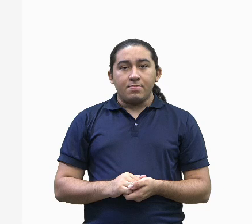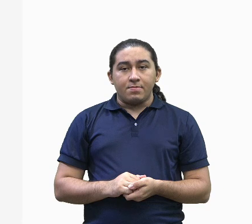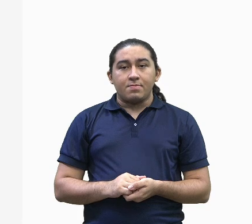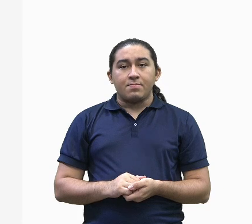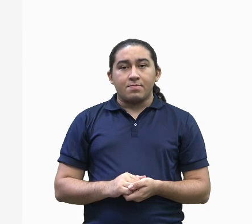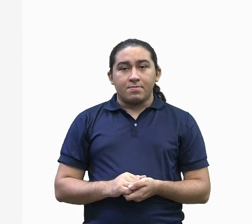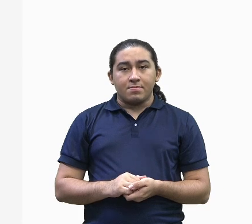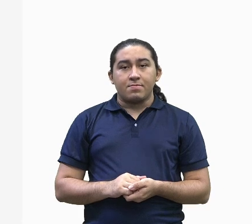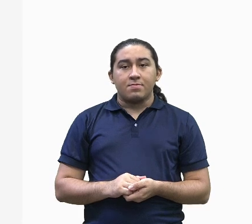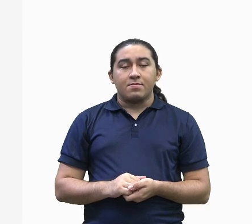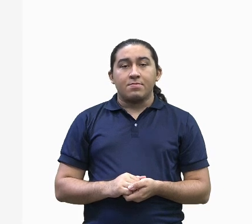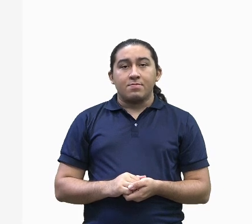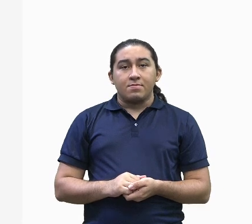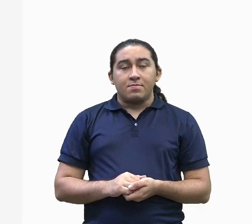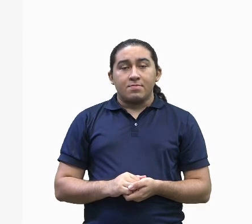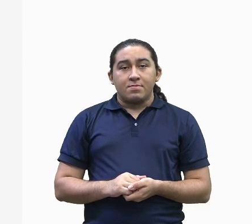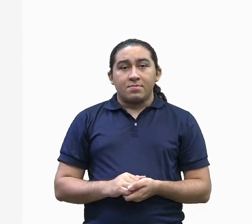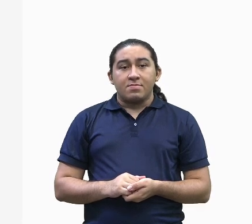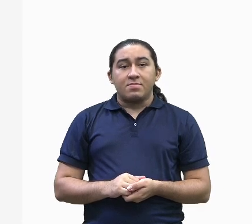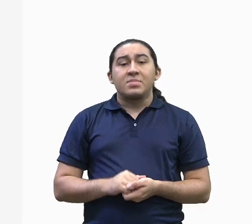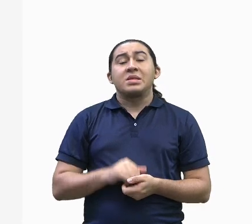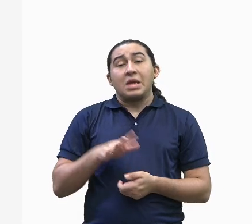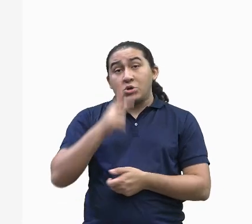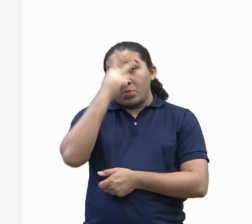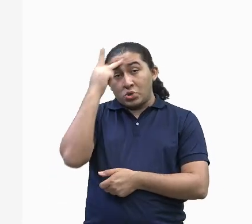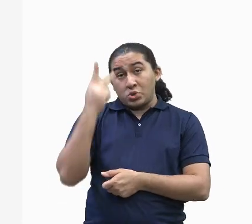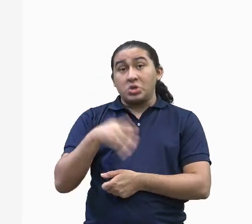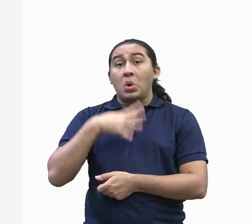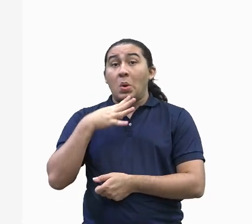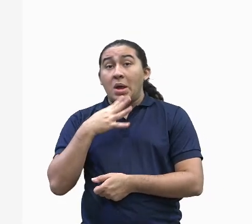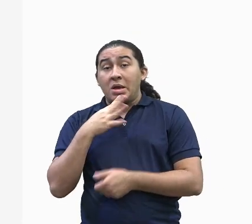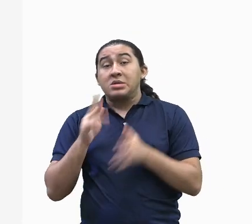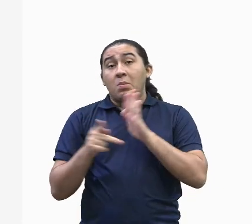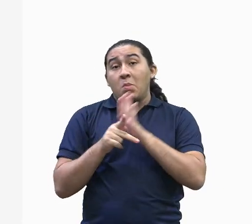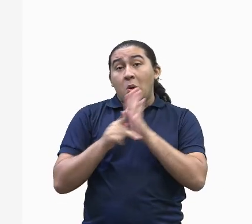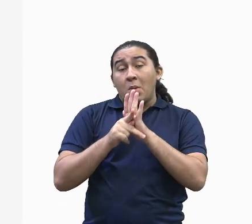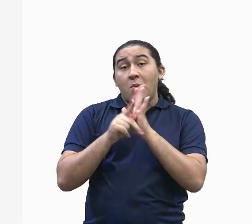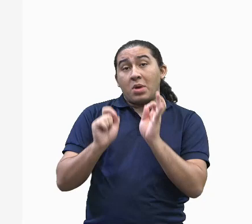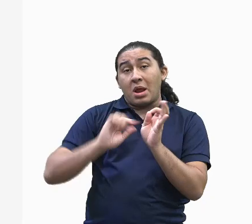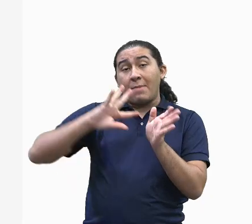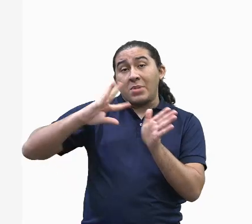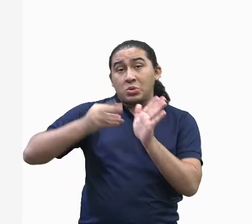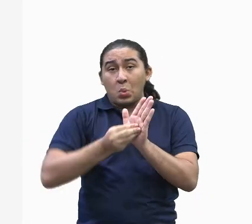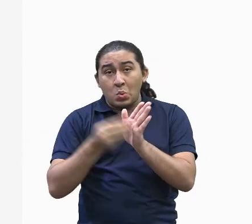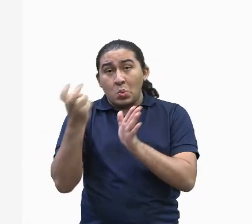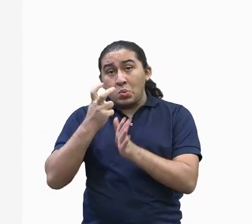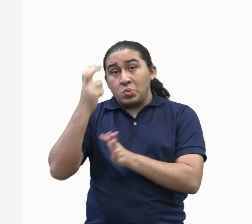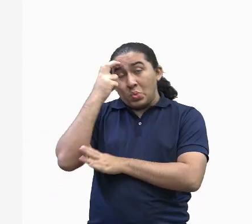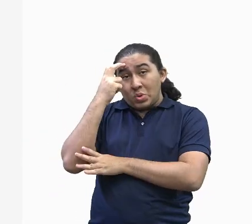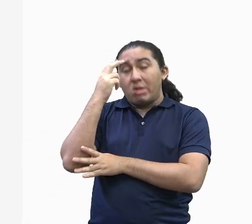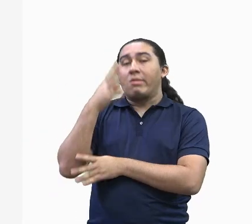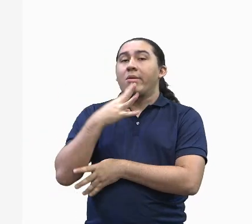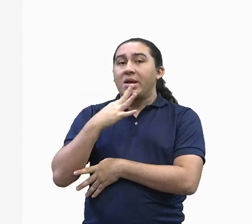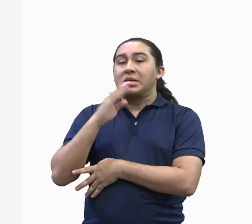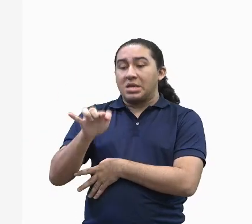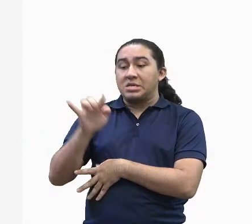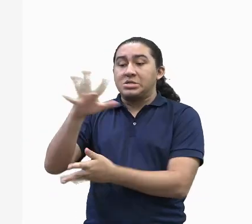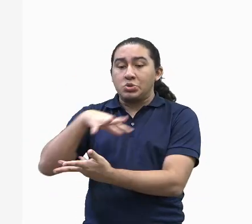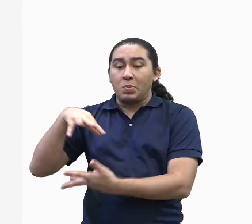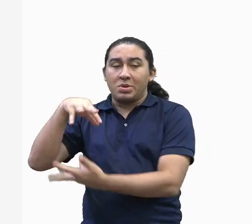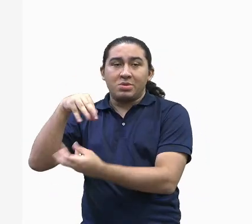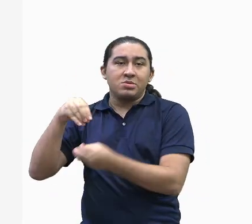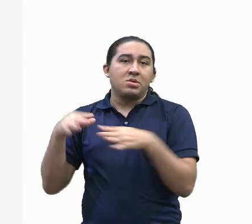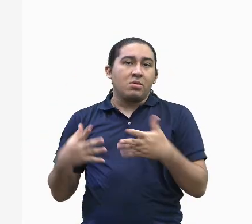por aqueles familiarizados com o imaginário amazônico. Então, aqui a gente tem todo